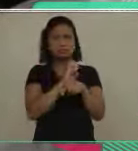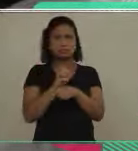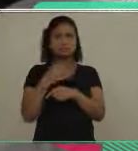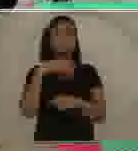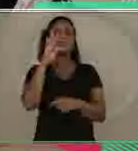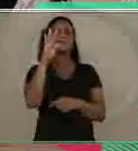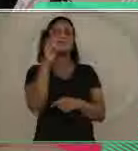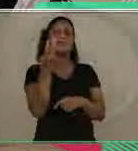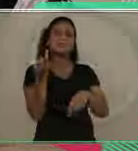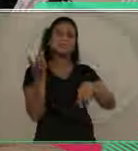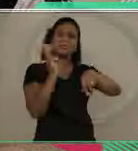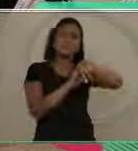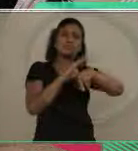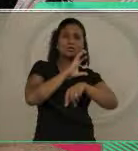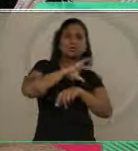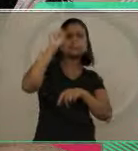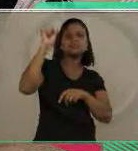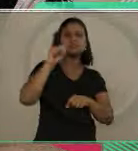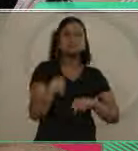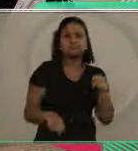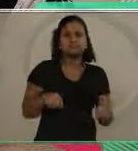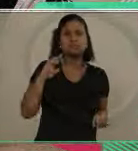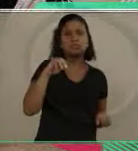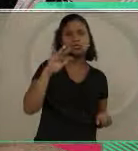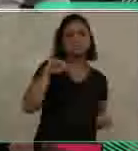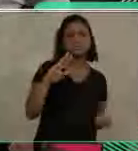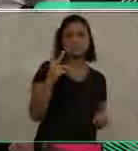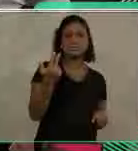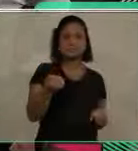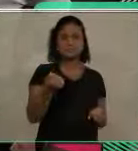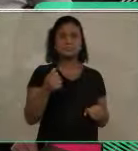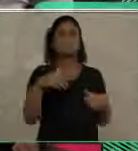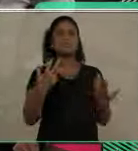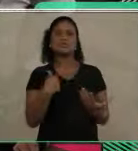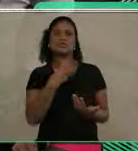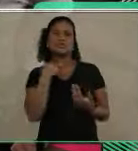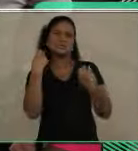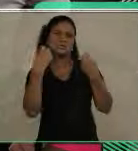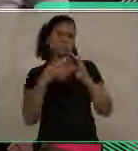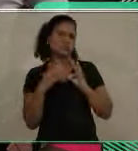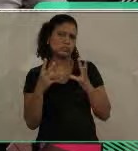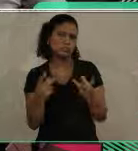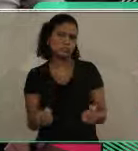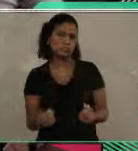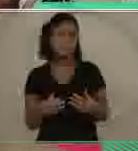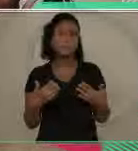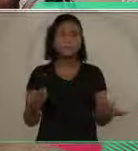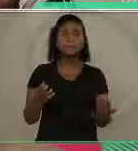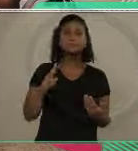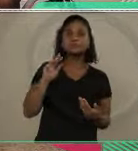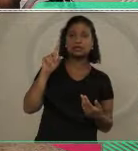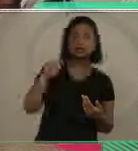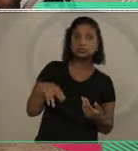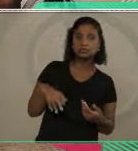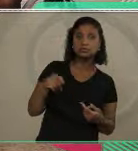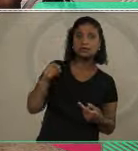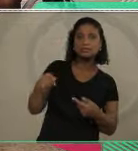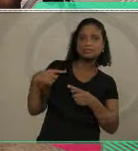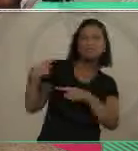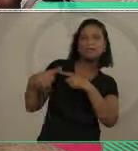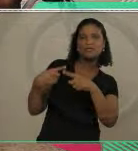montanha e vai por aí não dá para dizer tudo assim bem Wander você que é dessa nova geração como